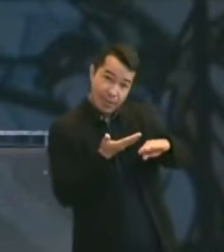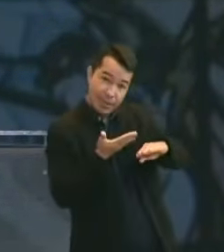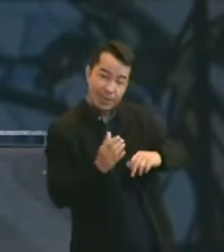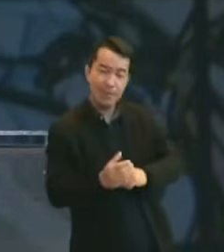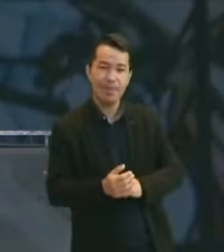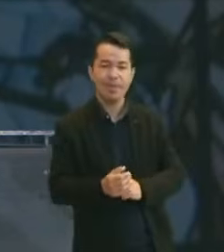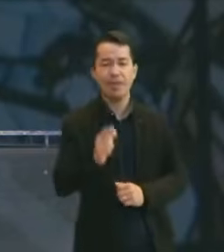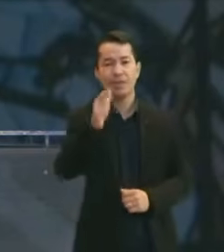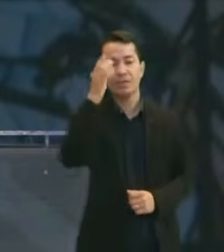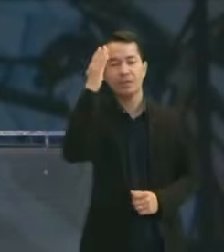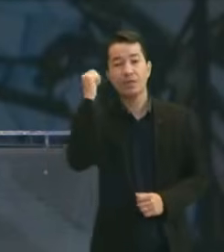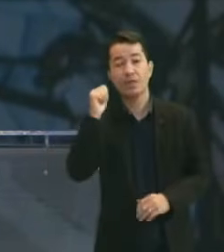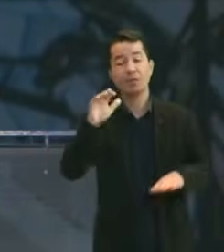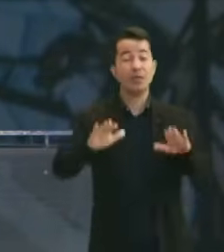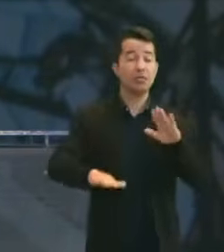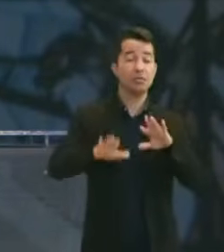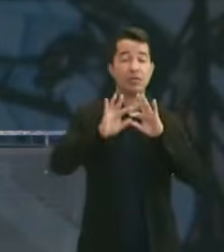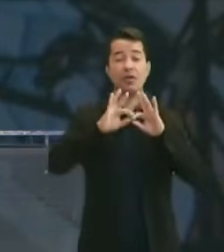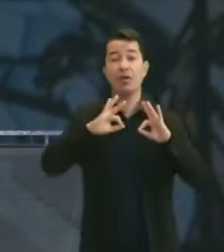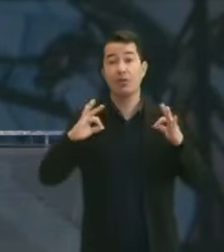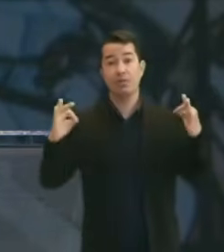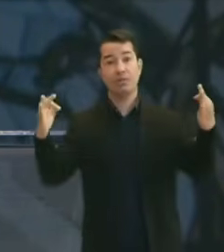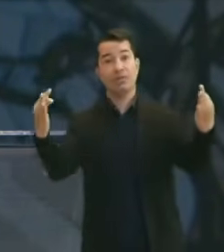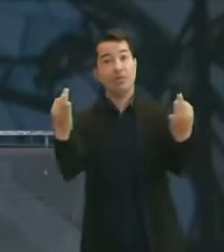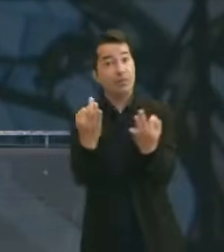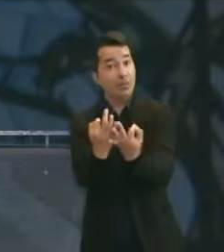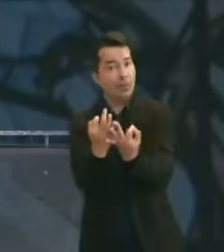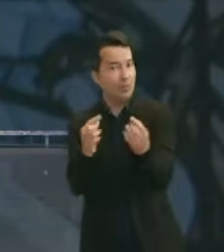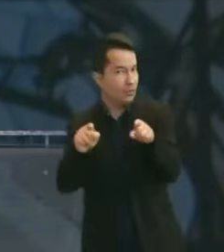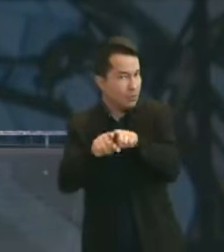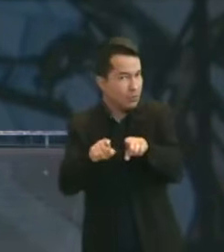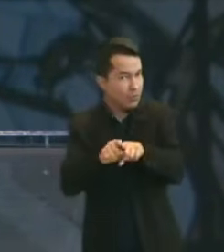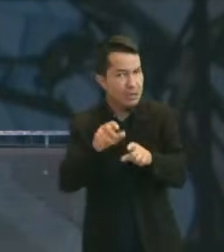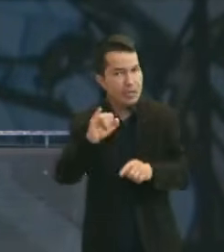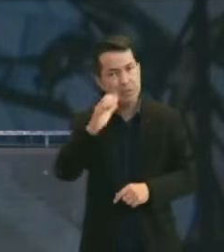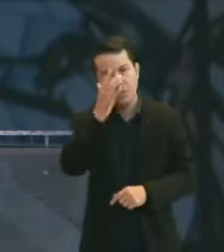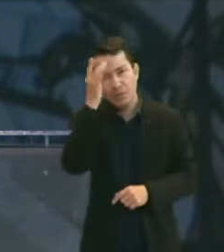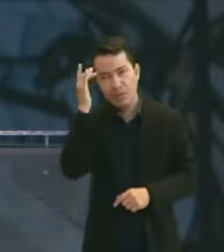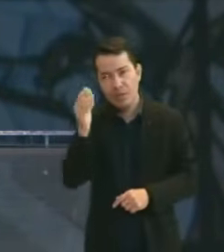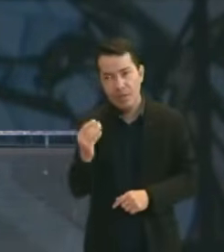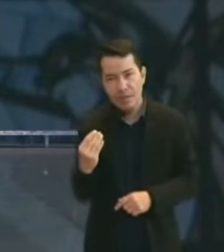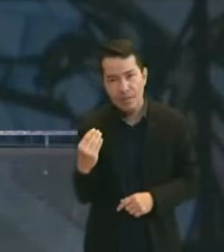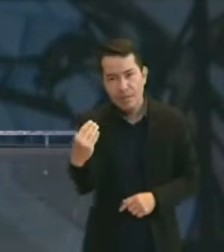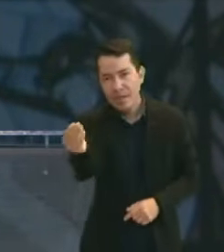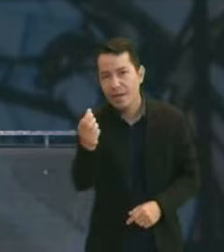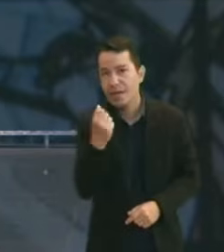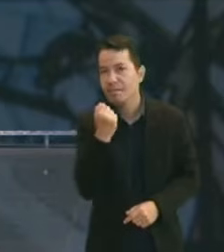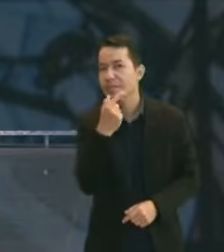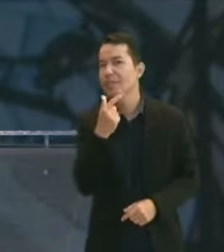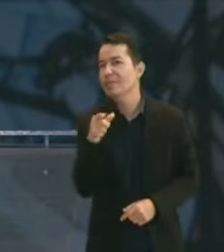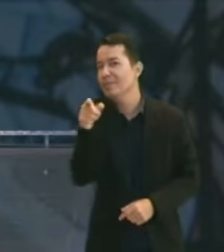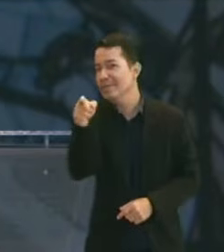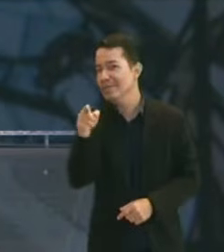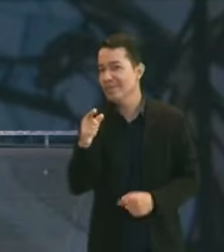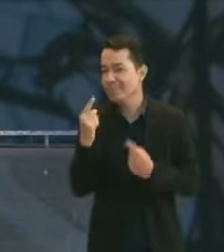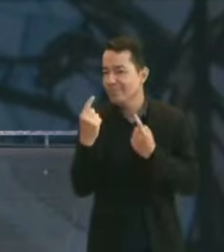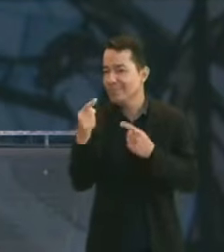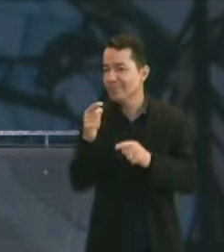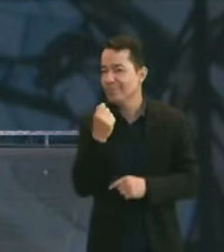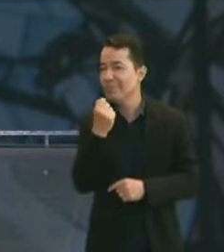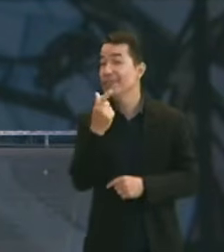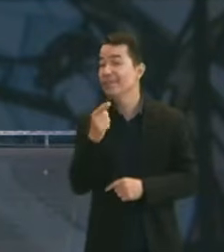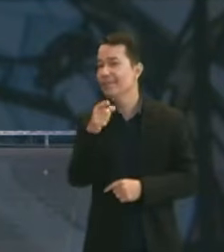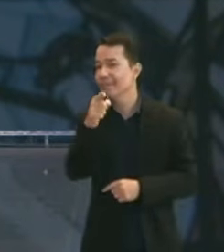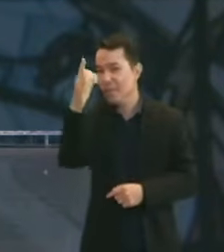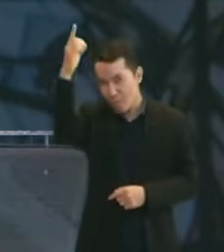sua família, ou na sua família espiritual, na sua igreja, te dessem um apelido, pelo seu jeitão de ser, pelos seus